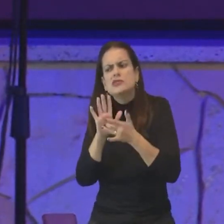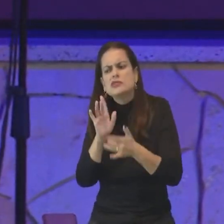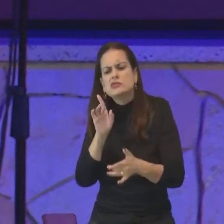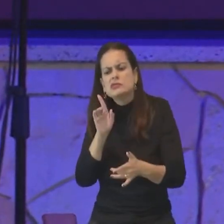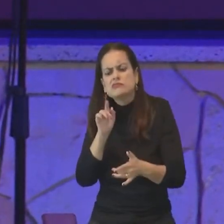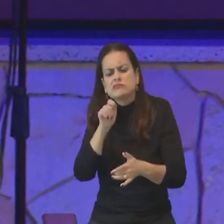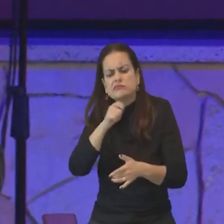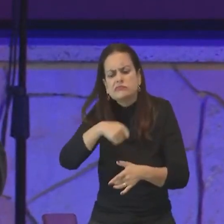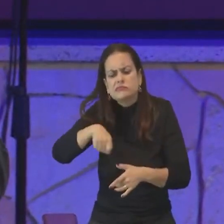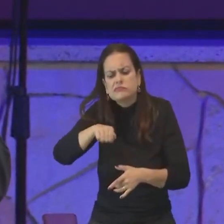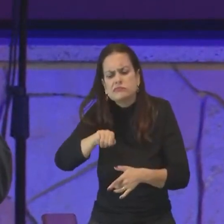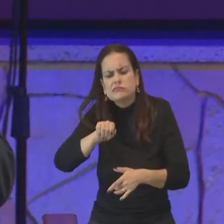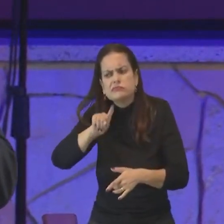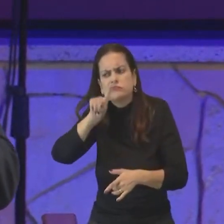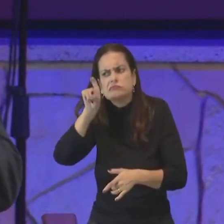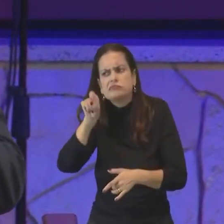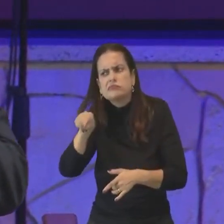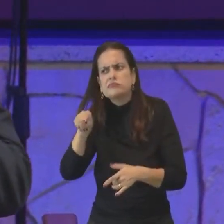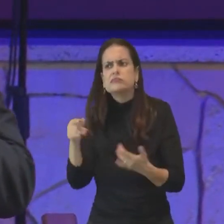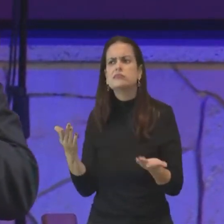terra?